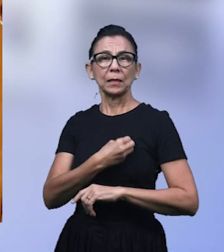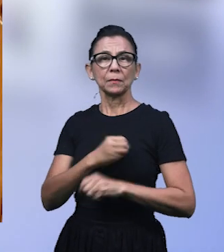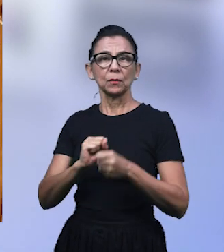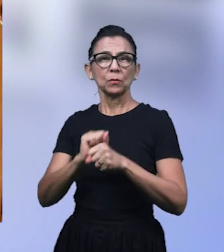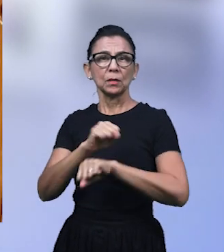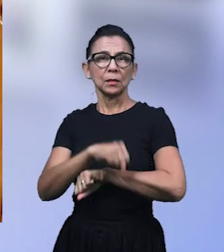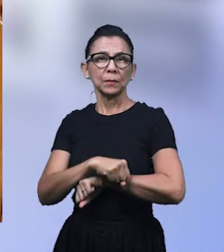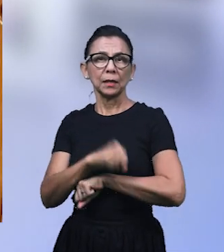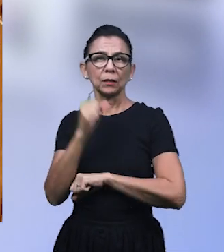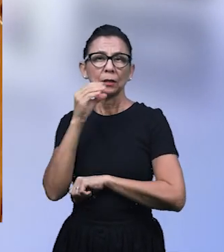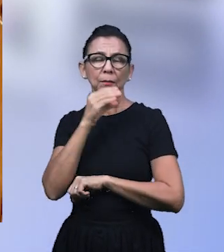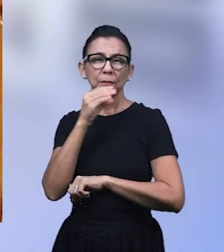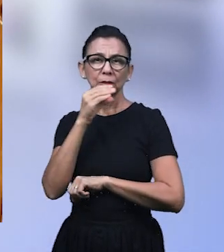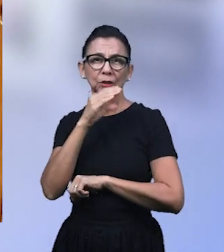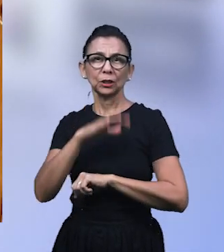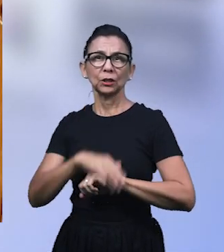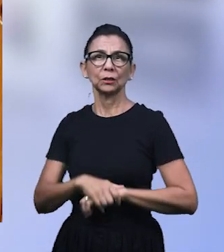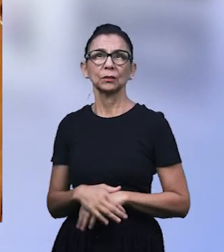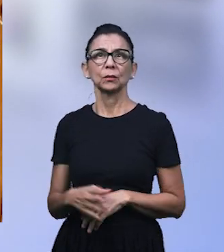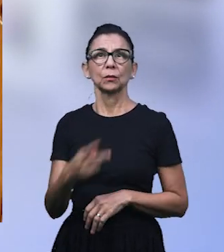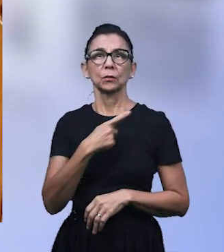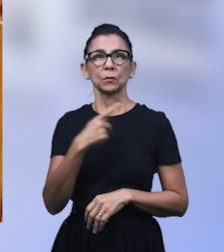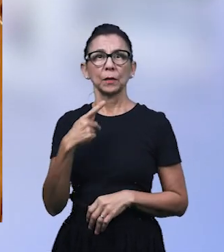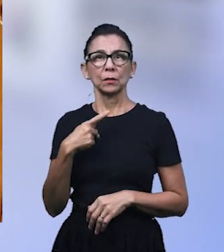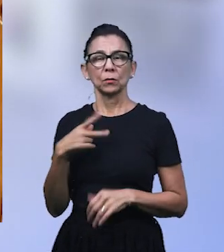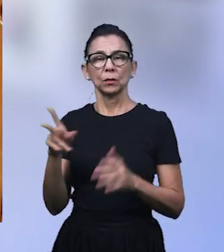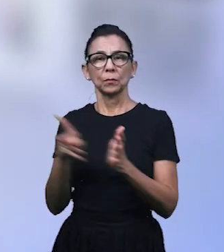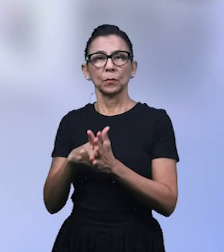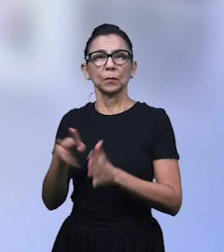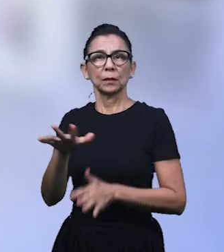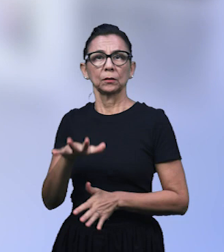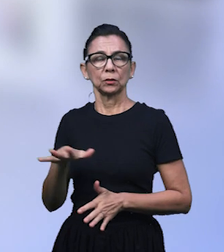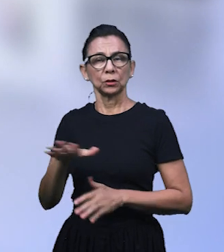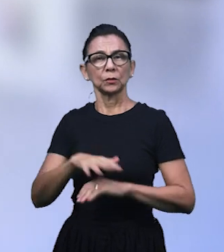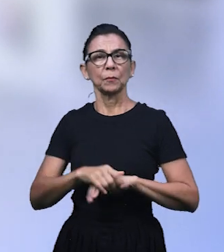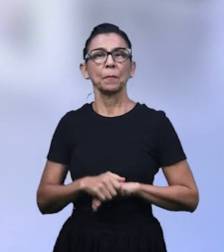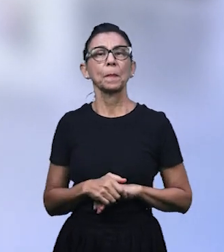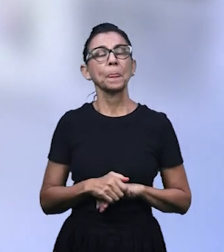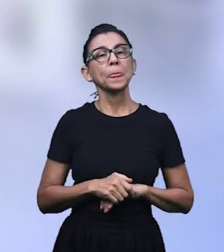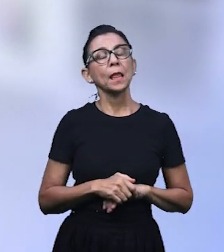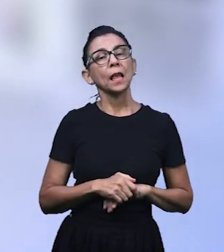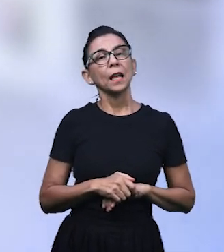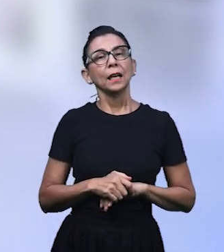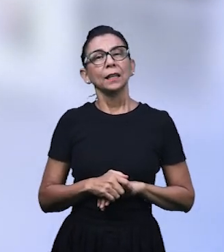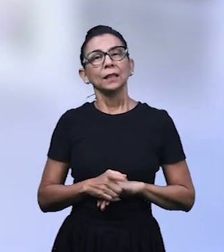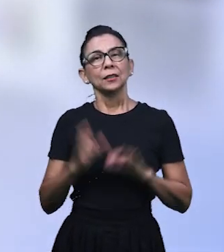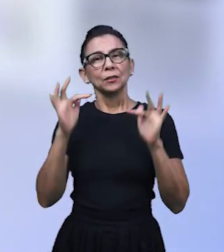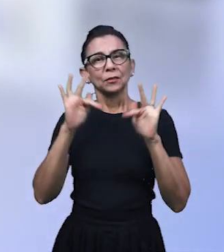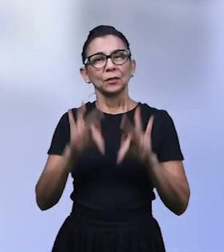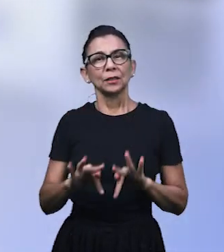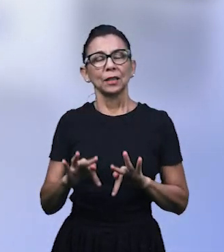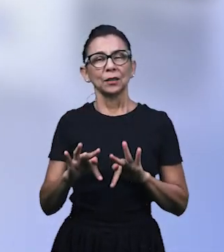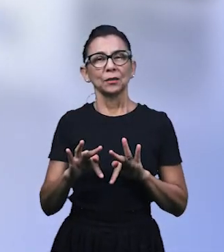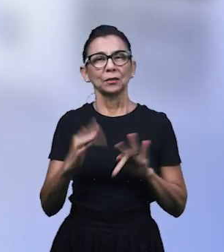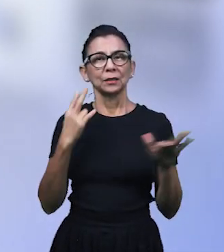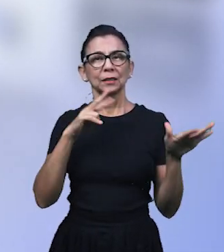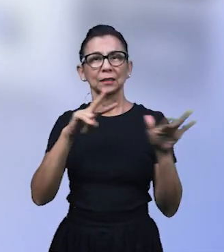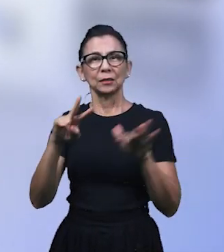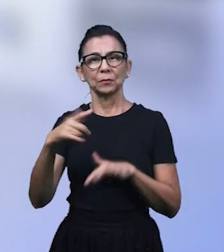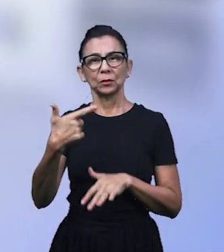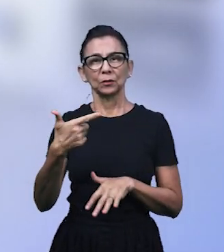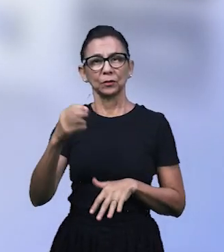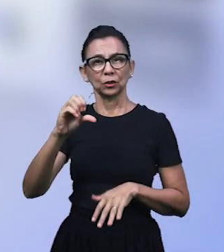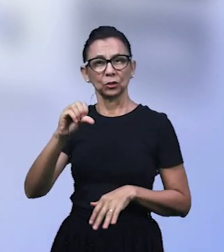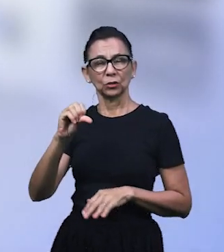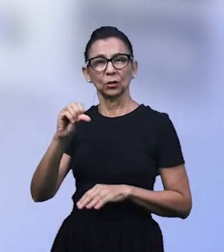com os pastores locais. E no próximo final de semana, dia 29 de maio, os jovens da Flórida participarão do